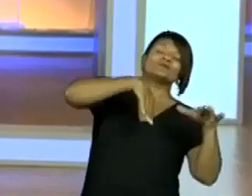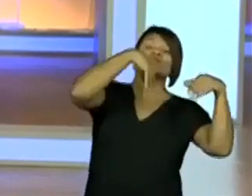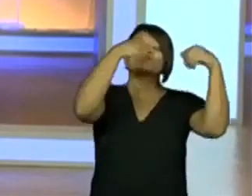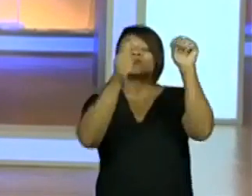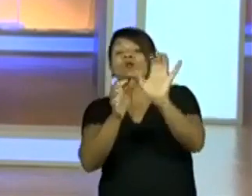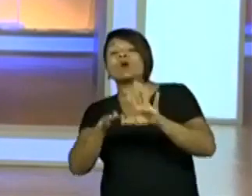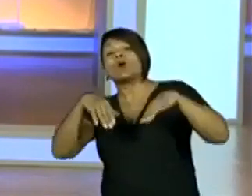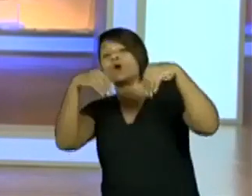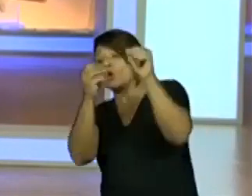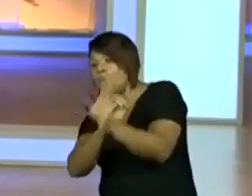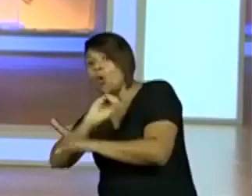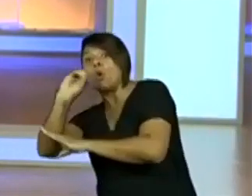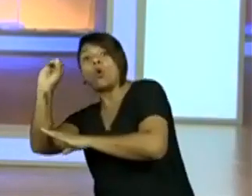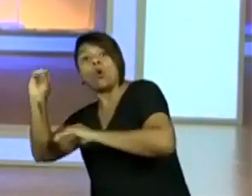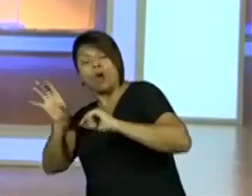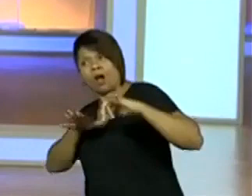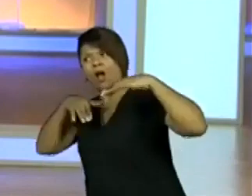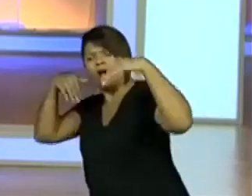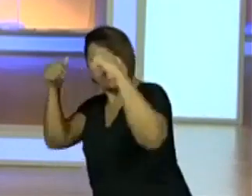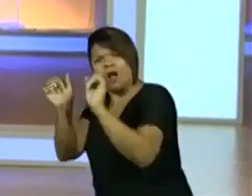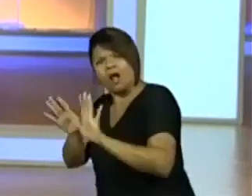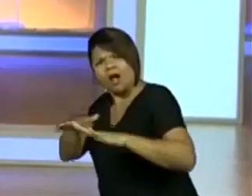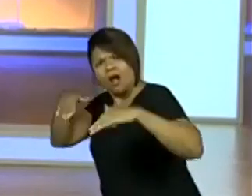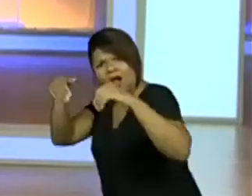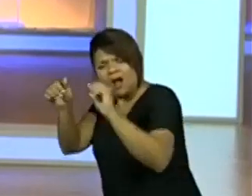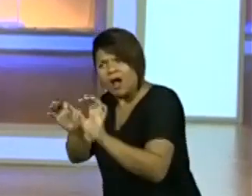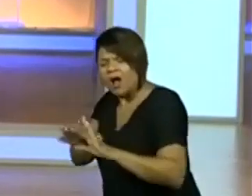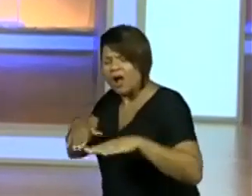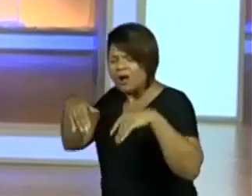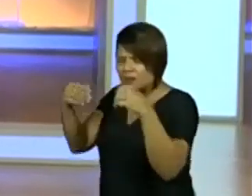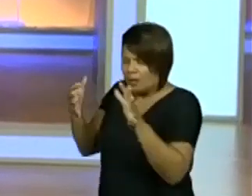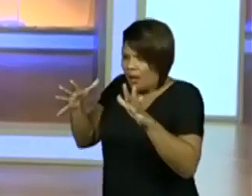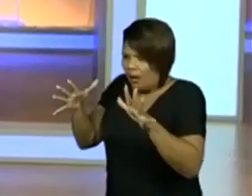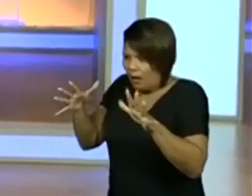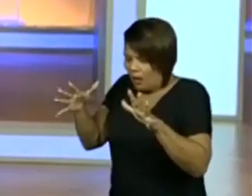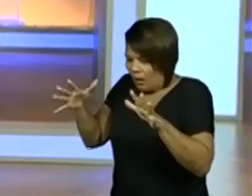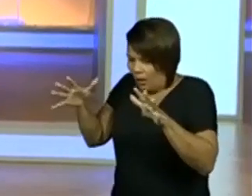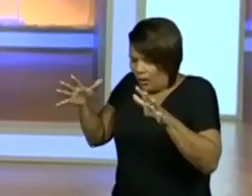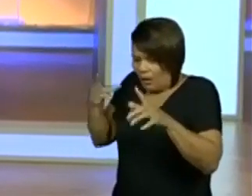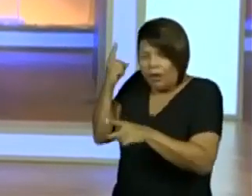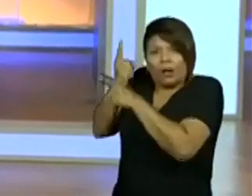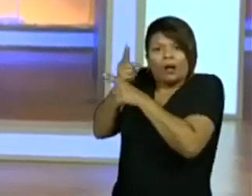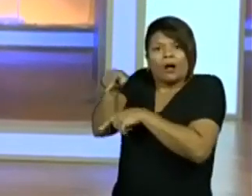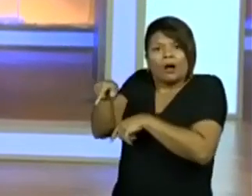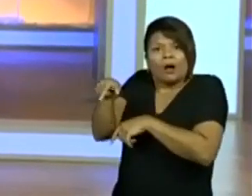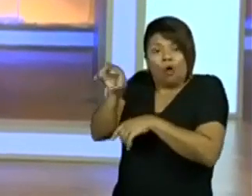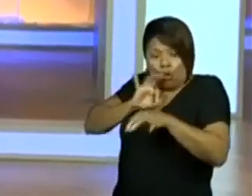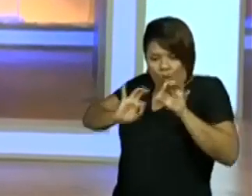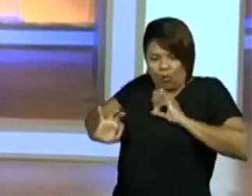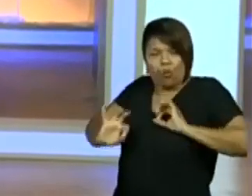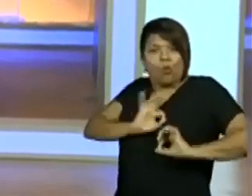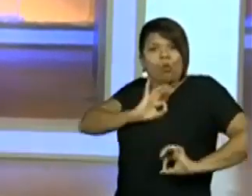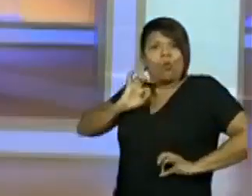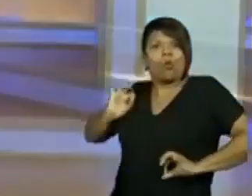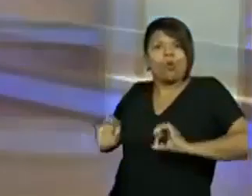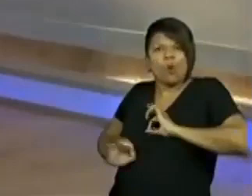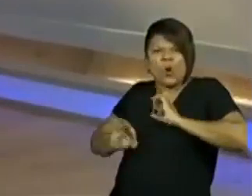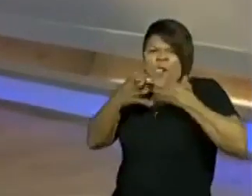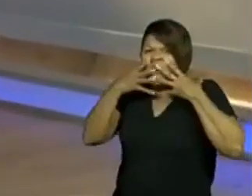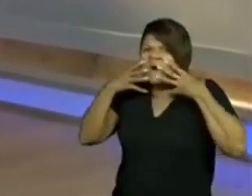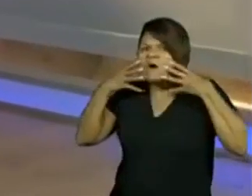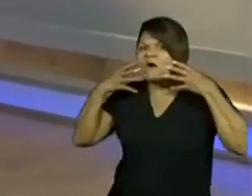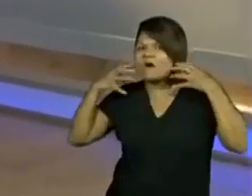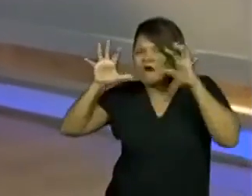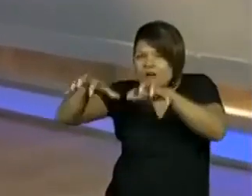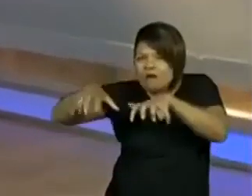oeste, onde deu de cara com a primeira onça, a onça ancestral. Onça, me